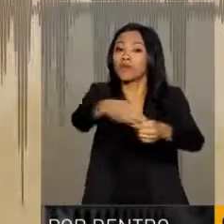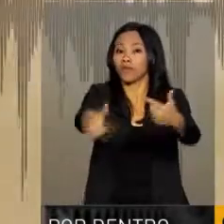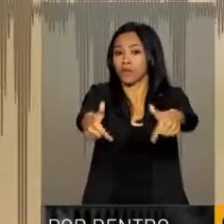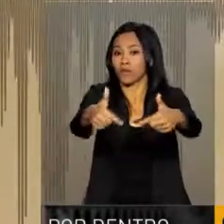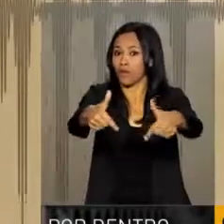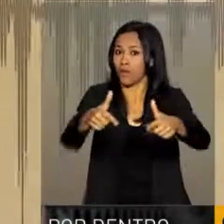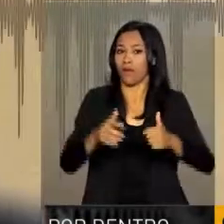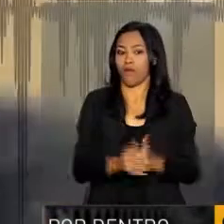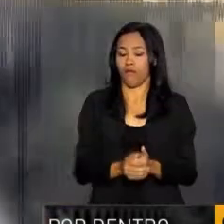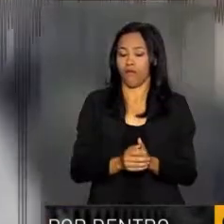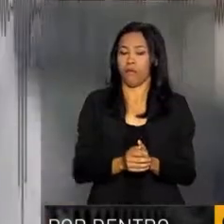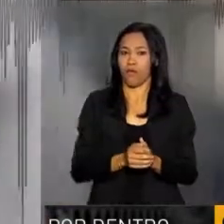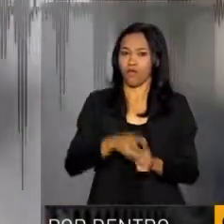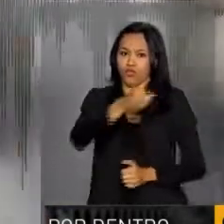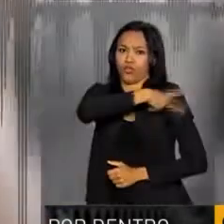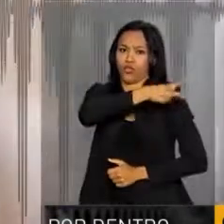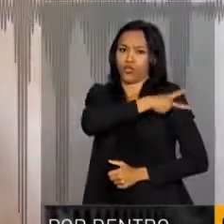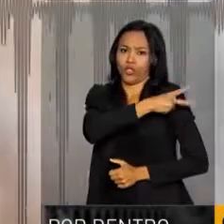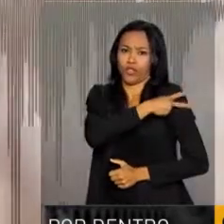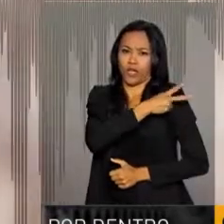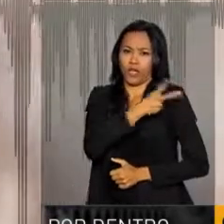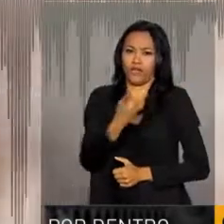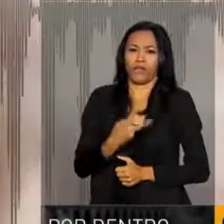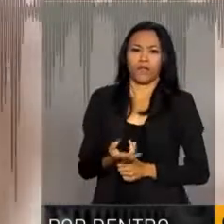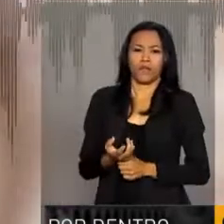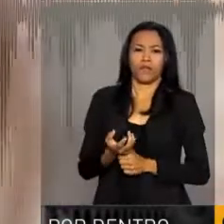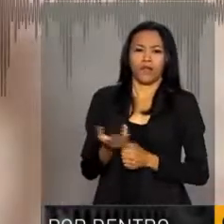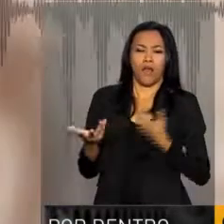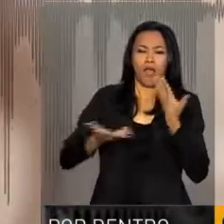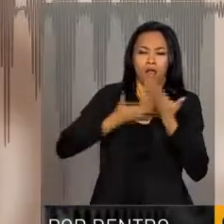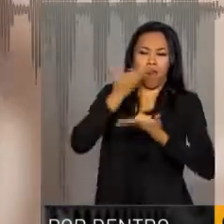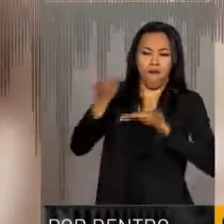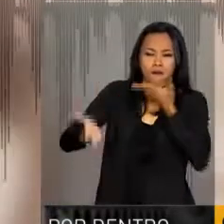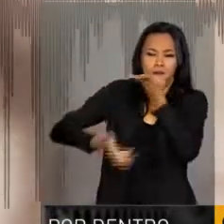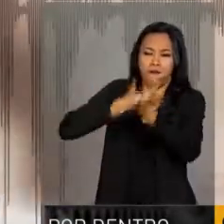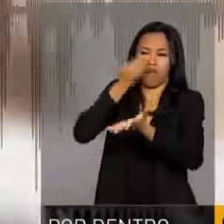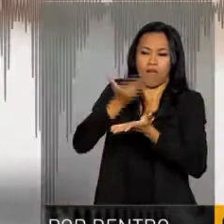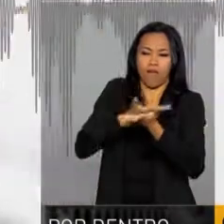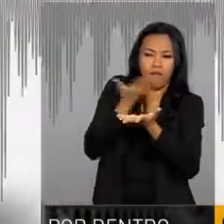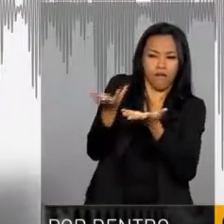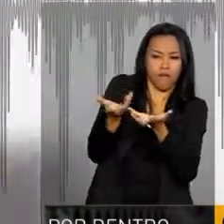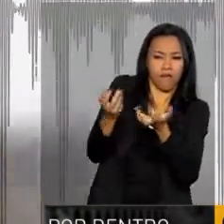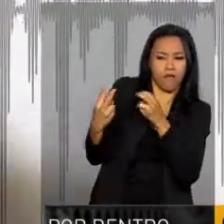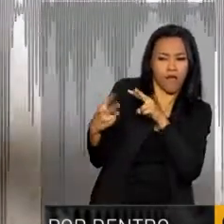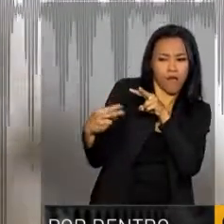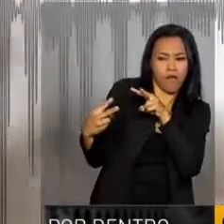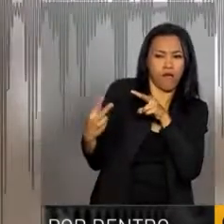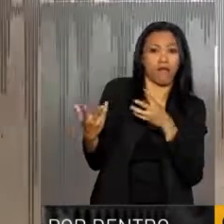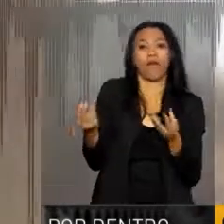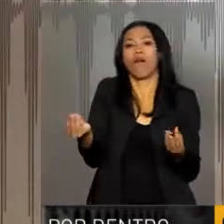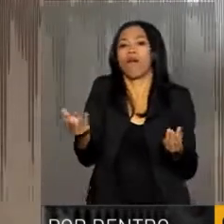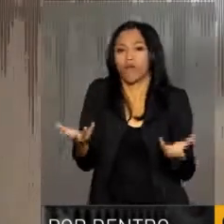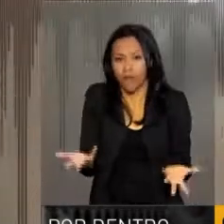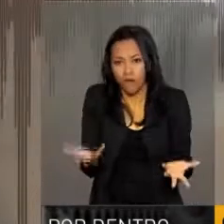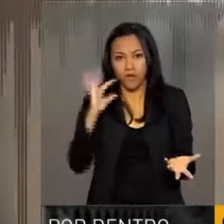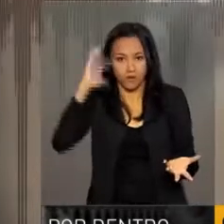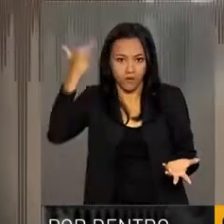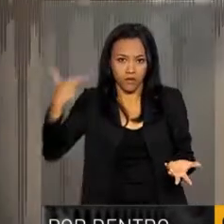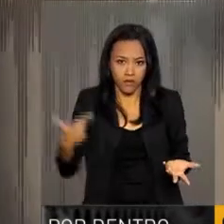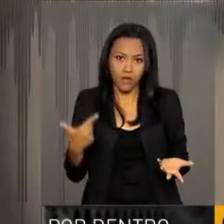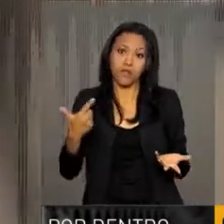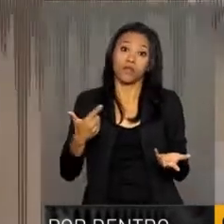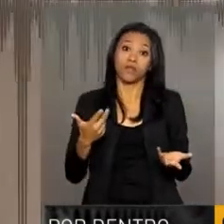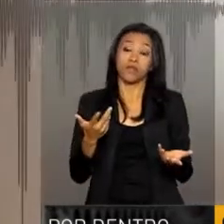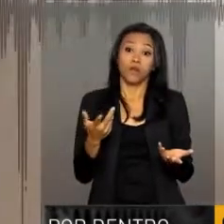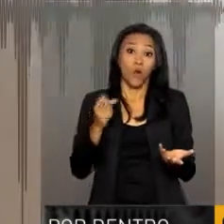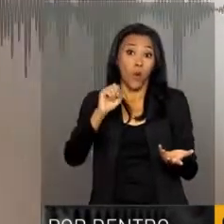conceito muito perigoso que é afinal existe o fato o fato aconteceu ele foi gerado por uma